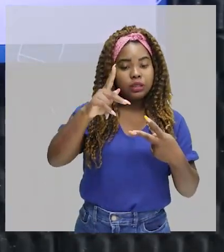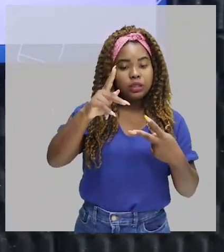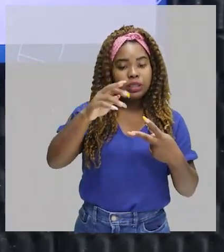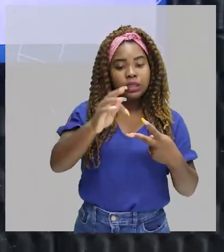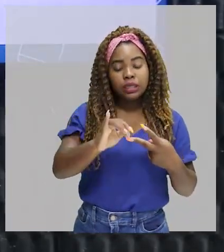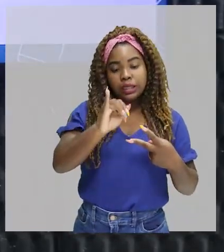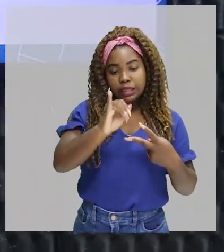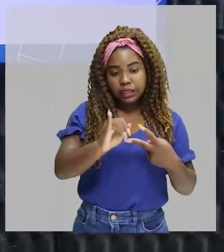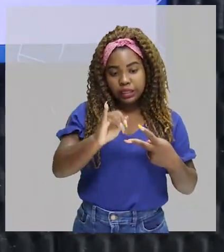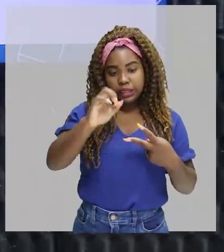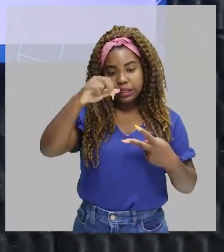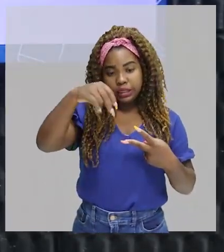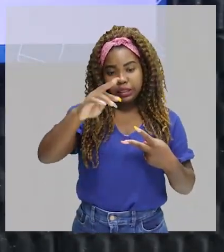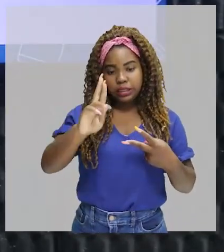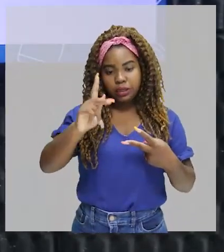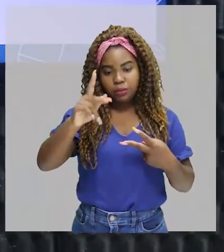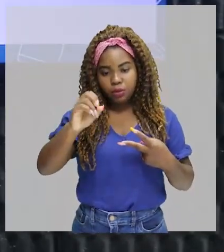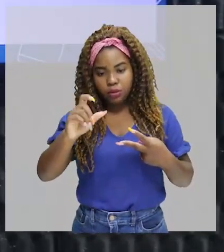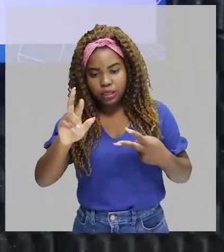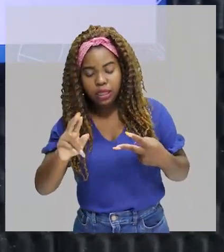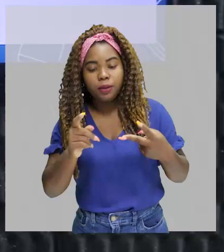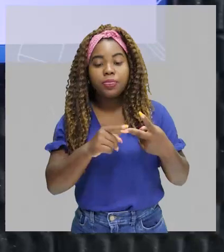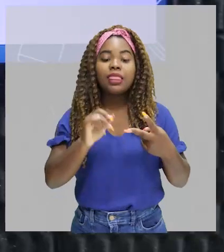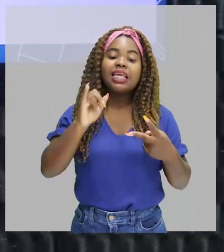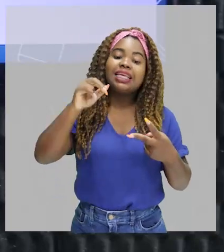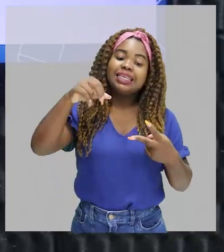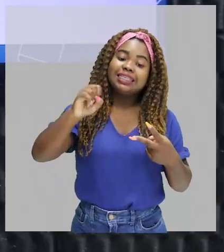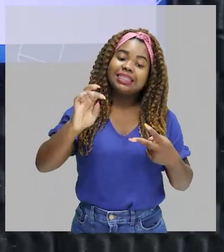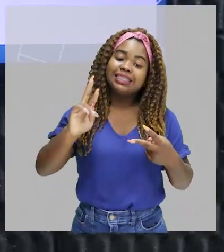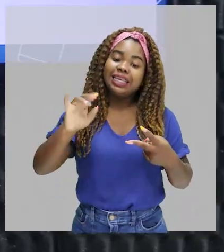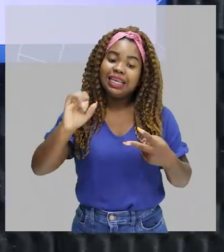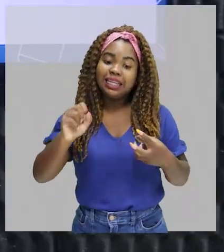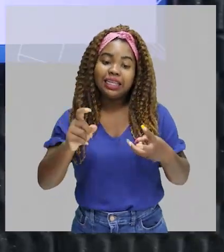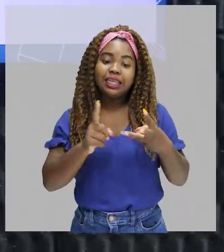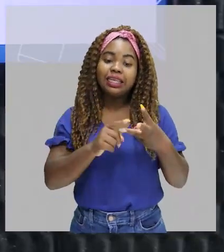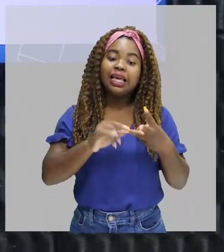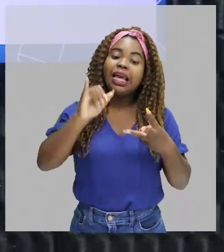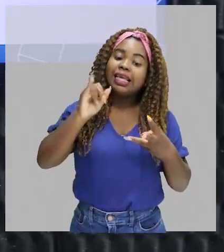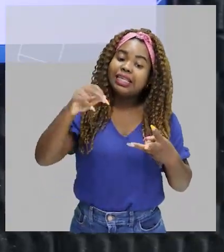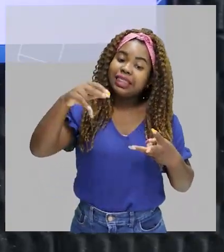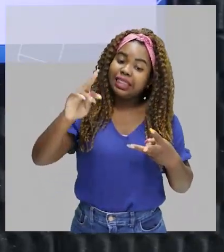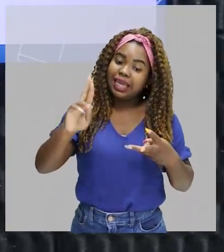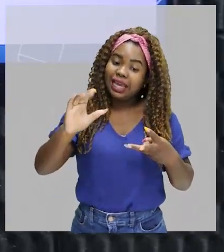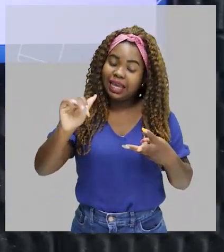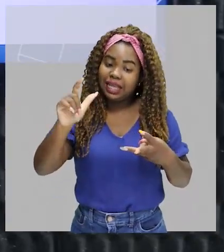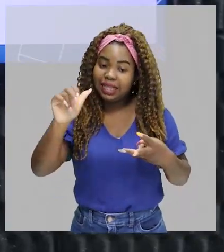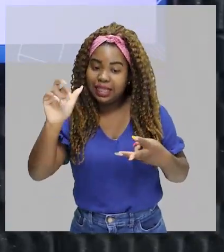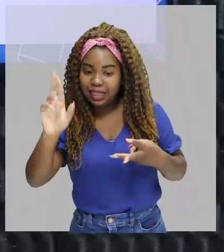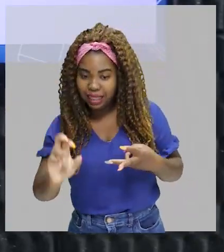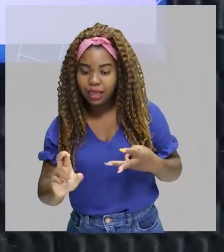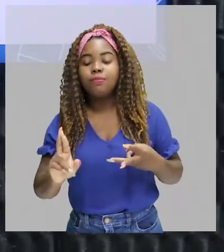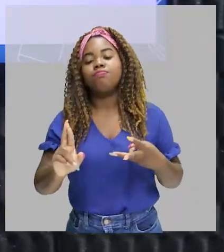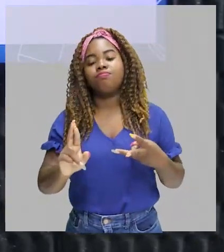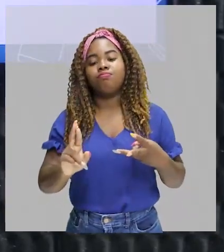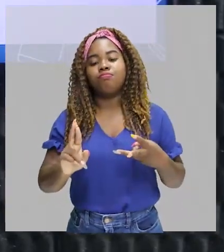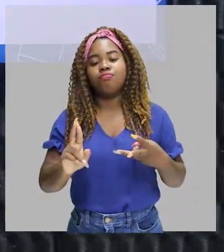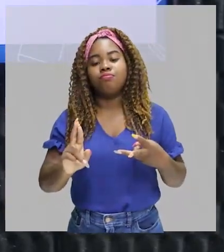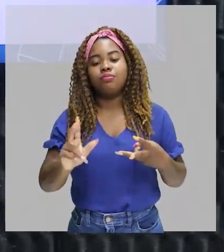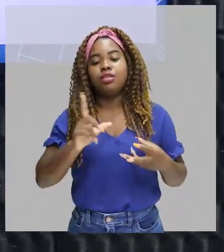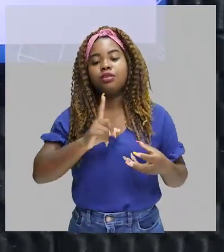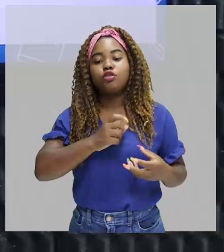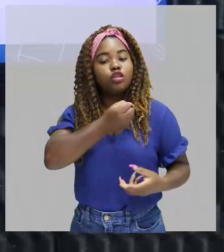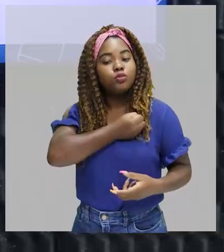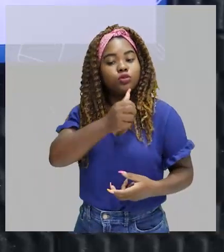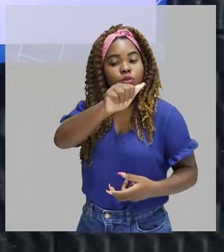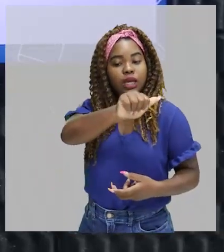eu insiro, quando eu intercalo cameios aritméticos entre os números, no caso aqui chamados de A e